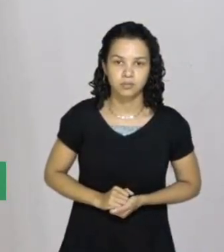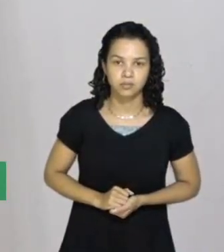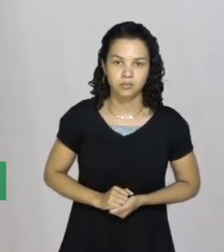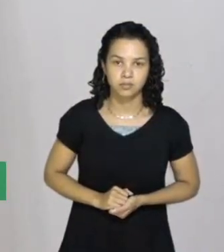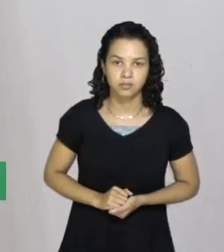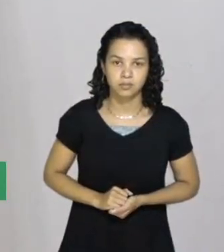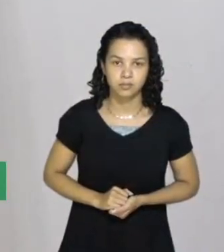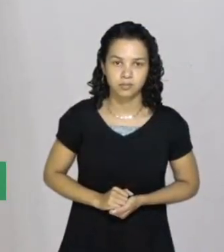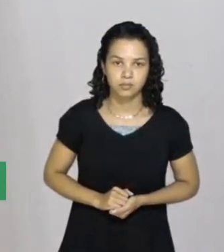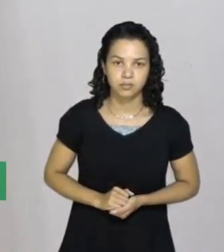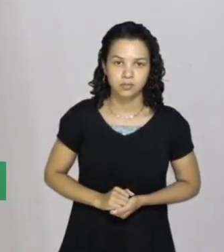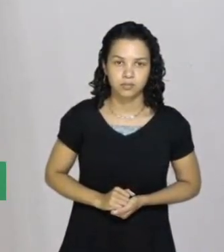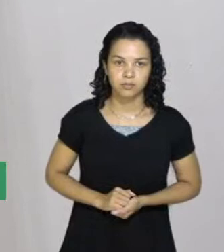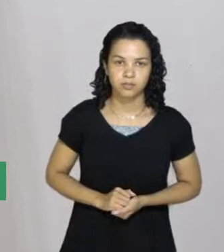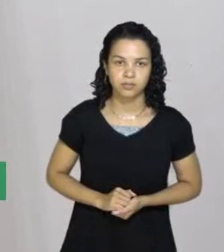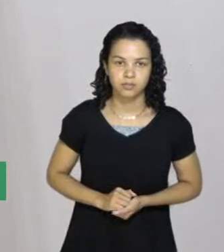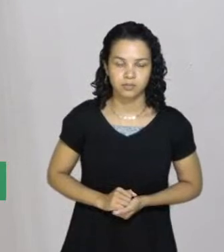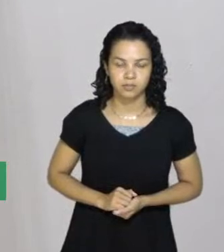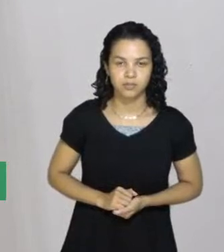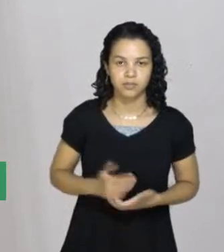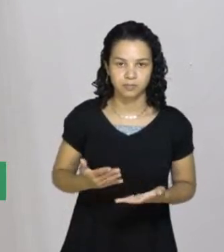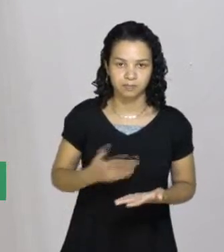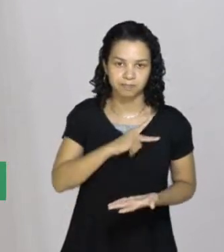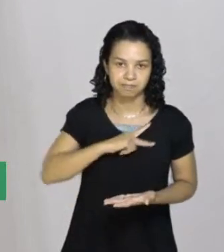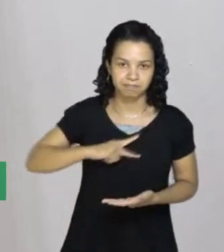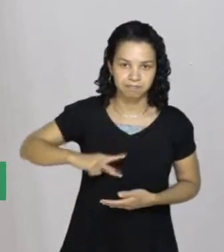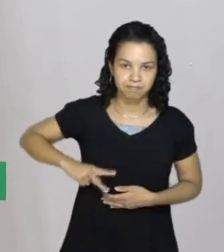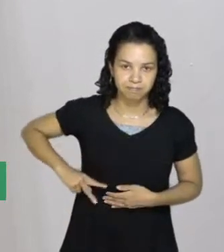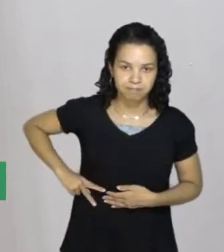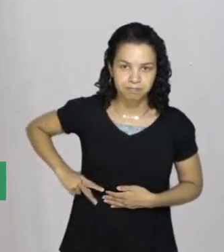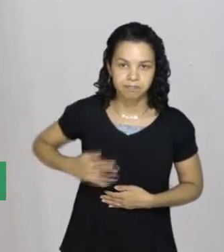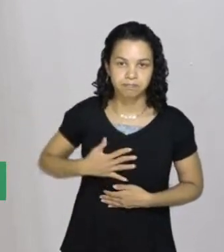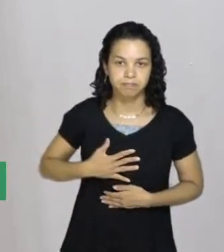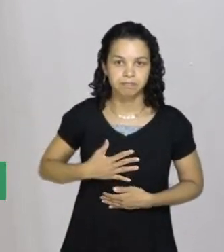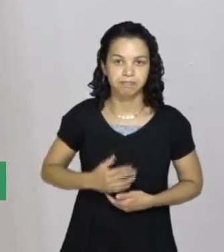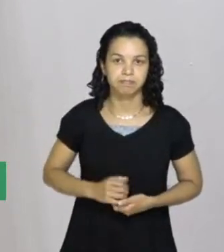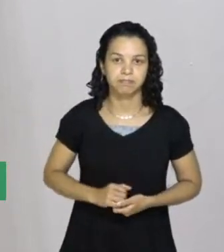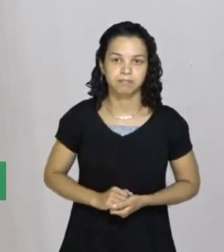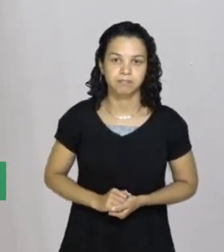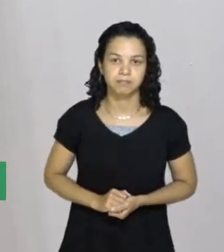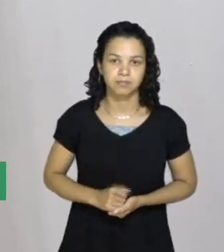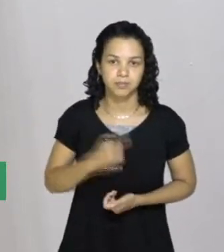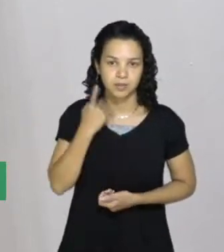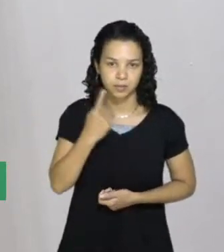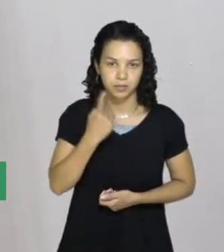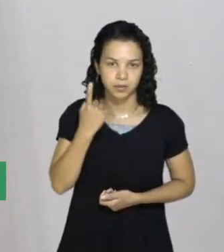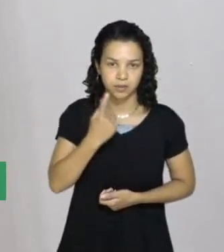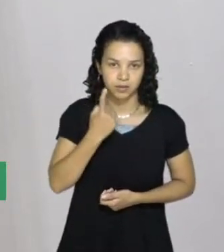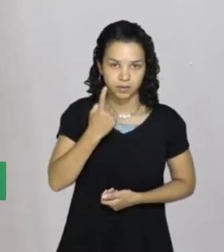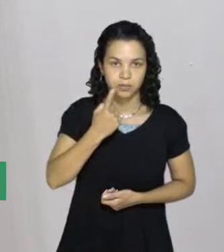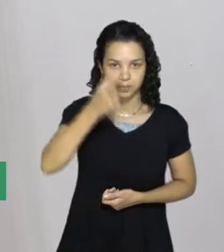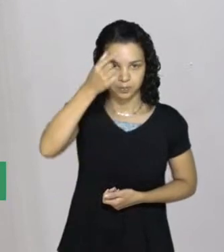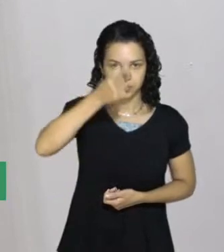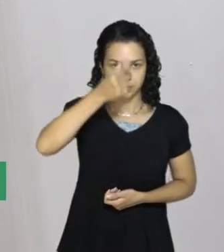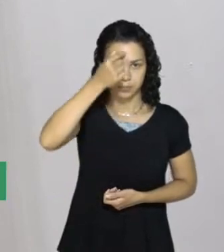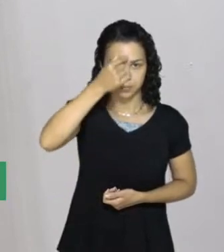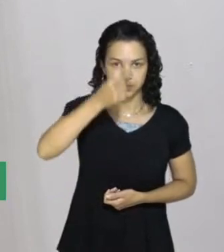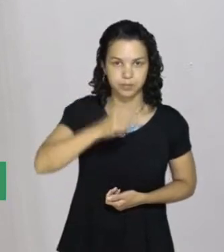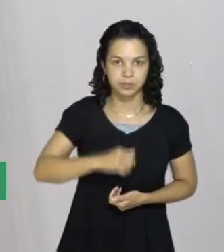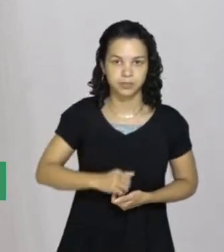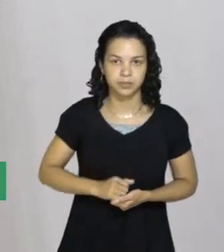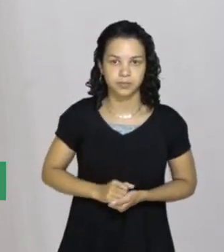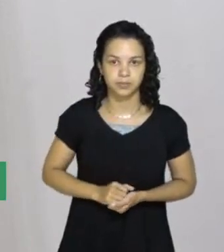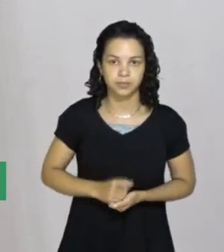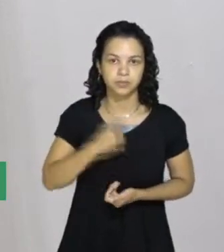E. Exª. Presidente, deputado Scudillac, padre